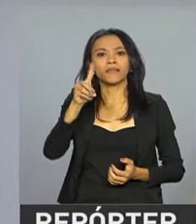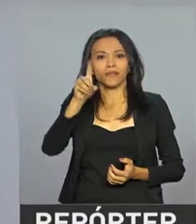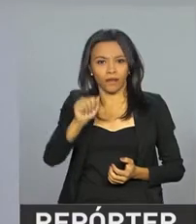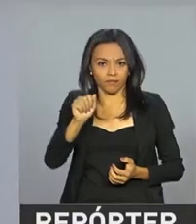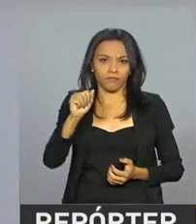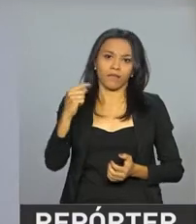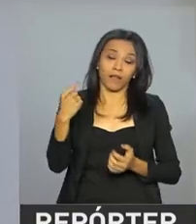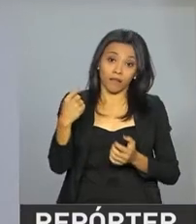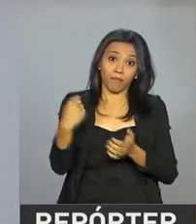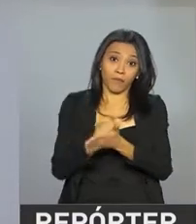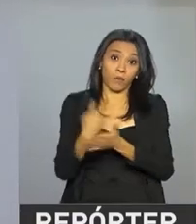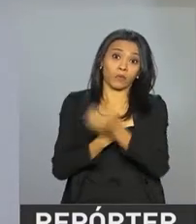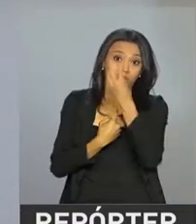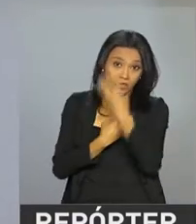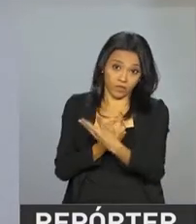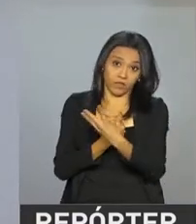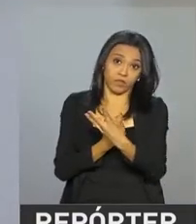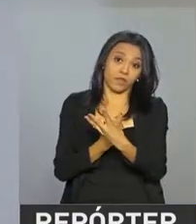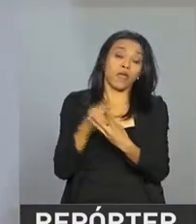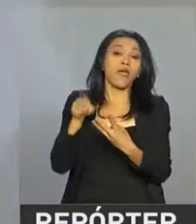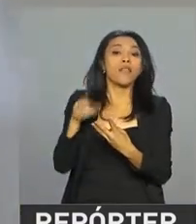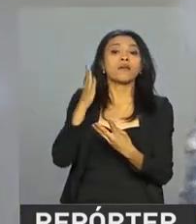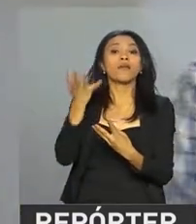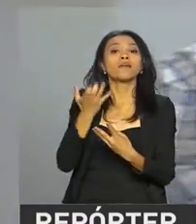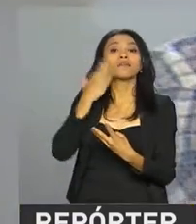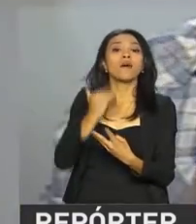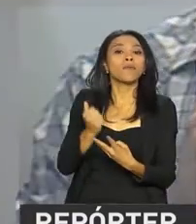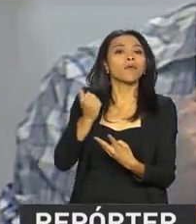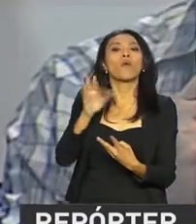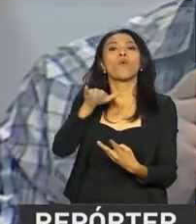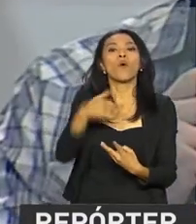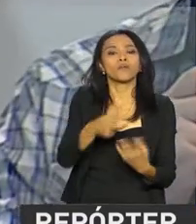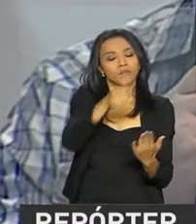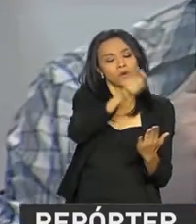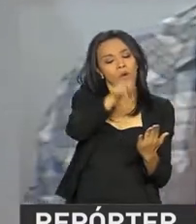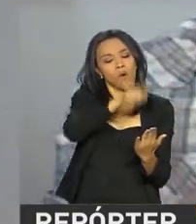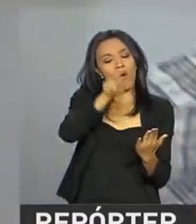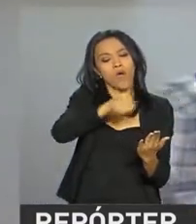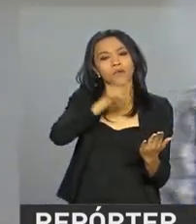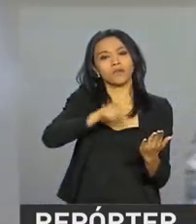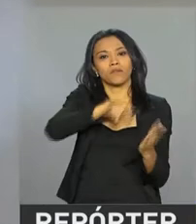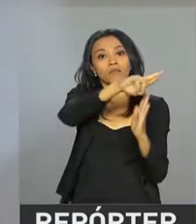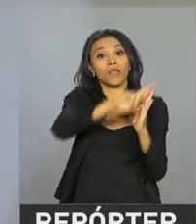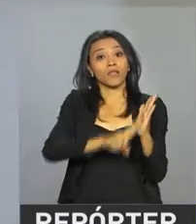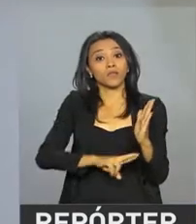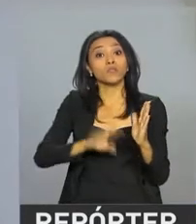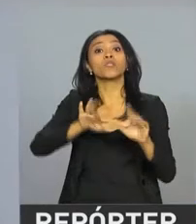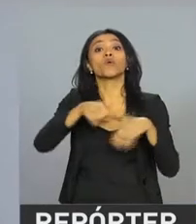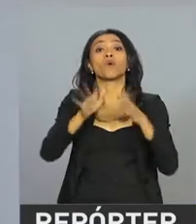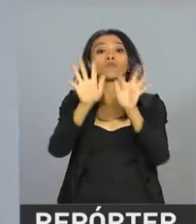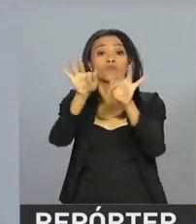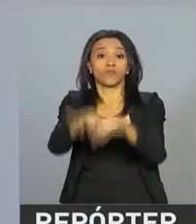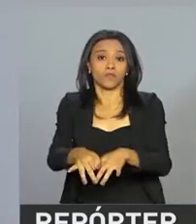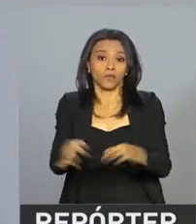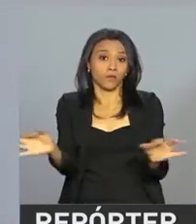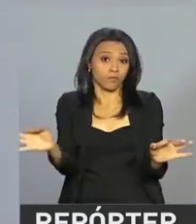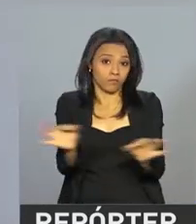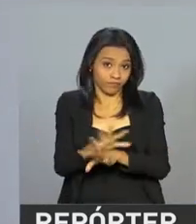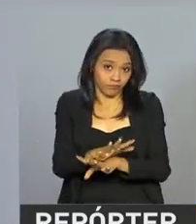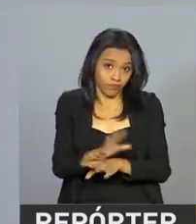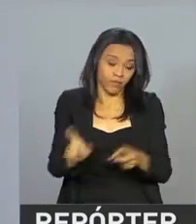Ela faz três perguntas, na verdade. Uma, ela quer saber quando é que começa a correção das redações e quando que termina, tá? E